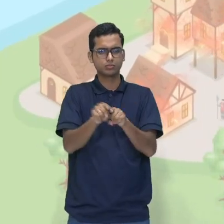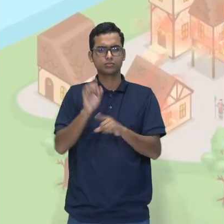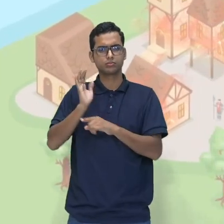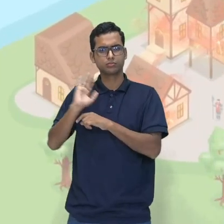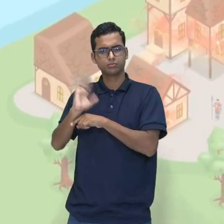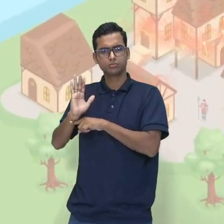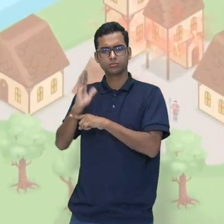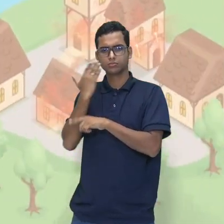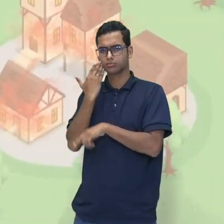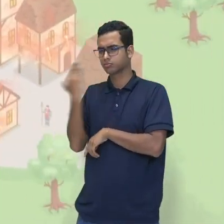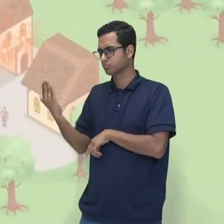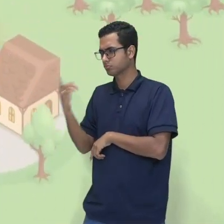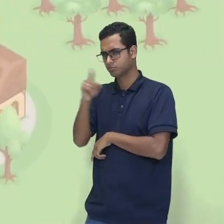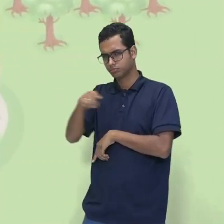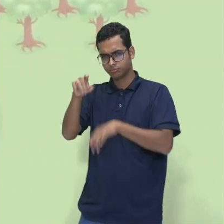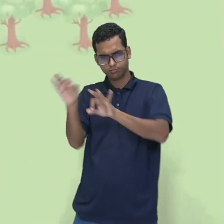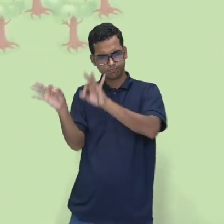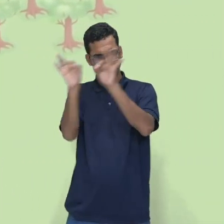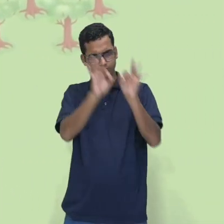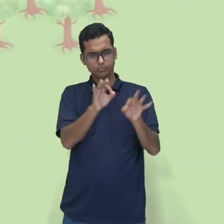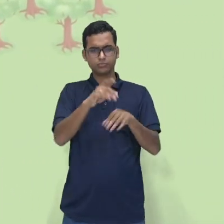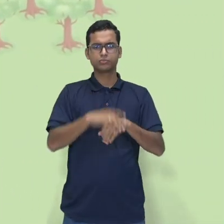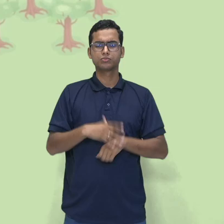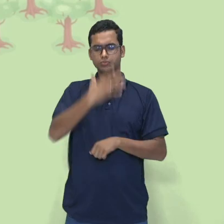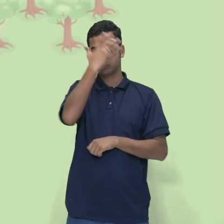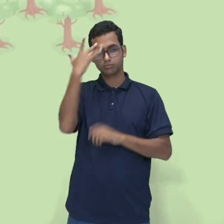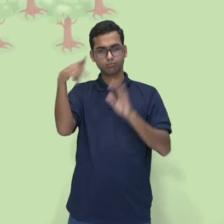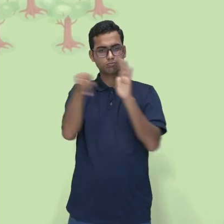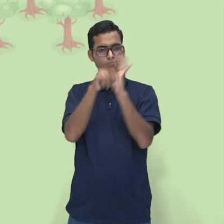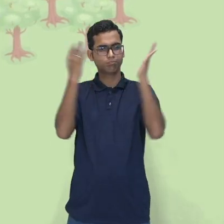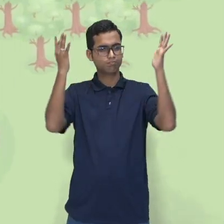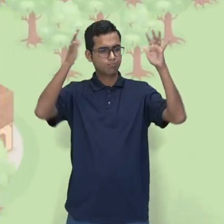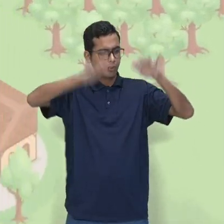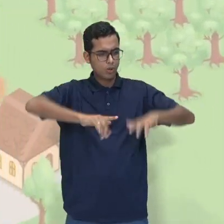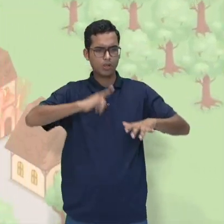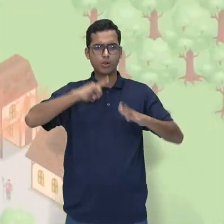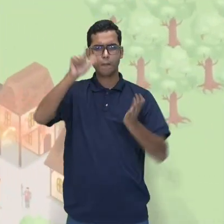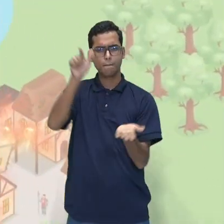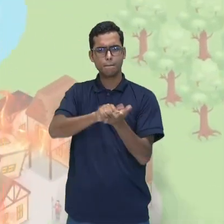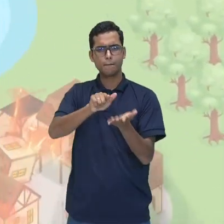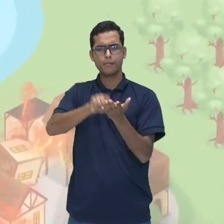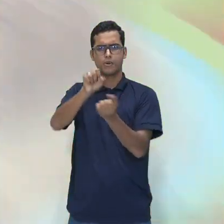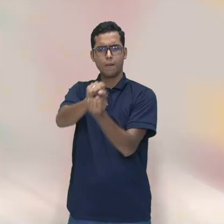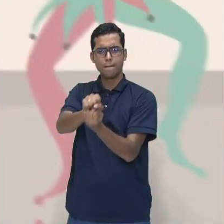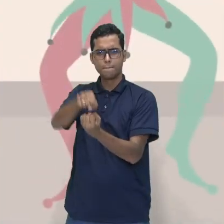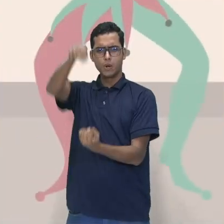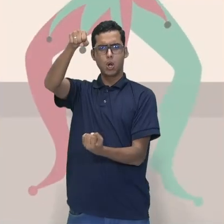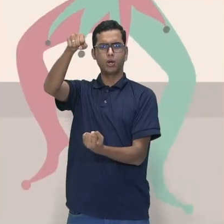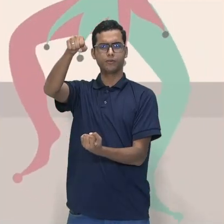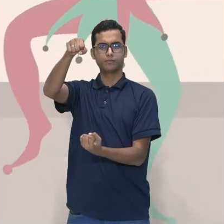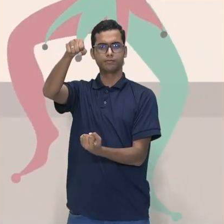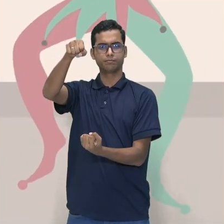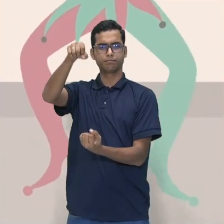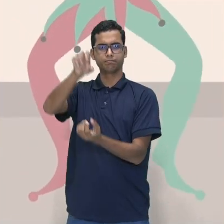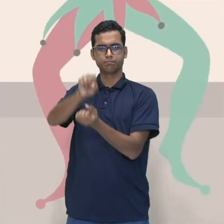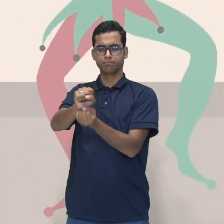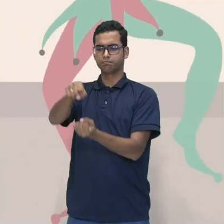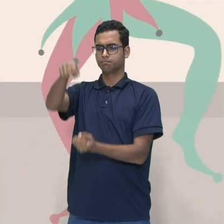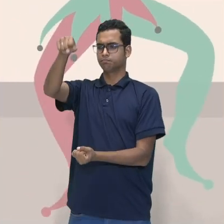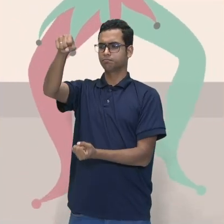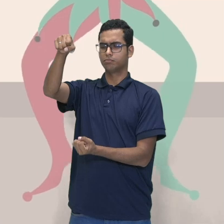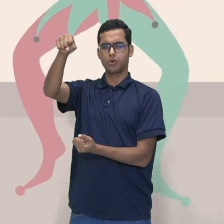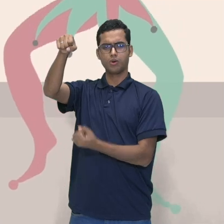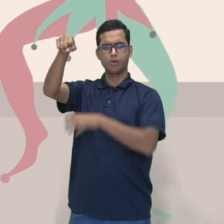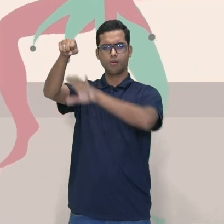também vocês viram um súdito do rei com um papel na mão, né? Aquilo ali, ou um pergaminho, melhor dizendo, né? Ele está